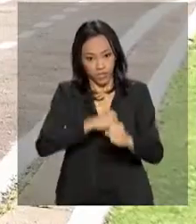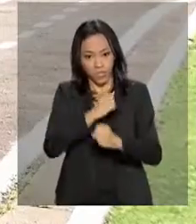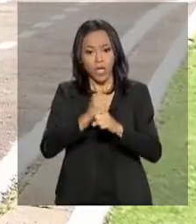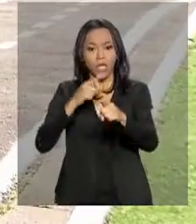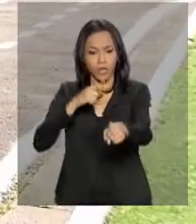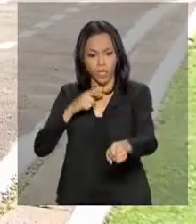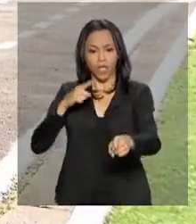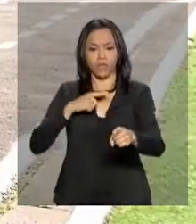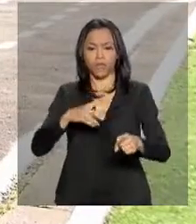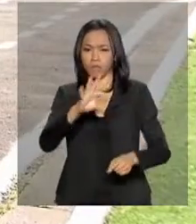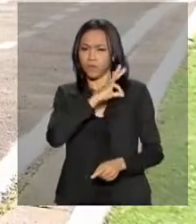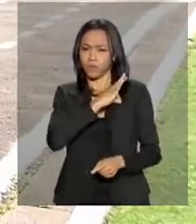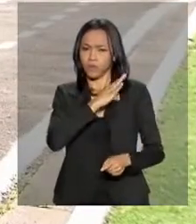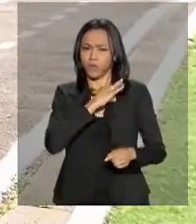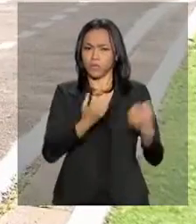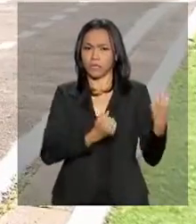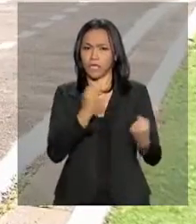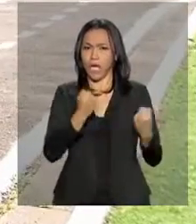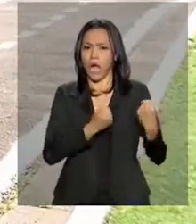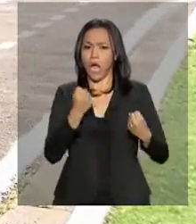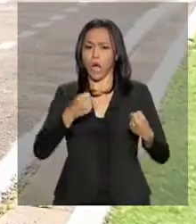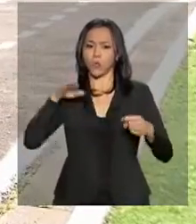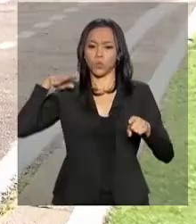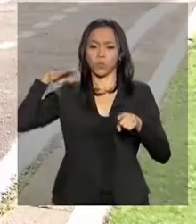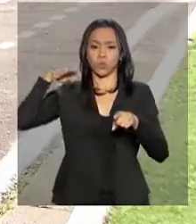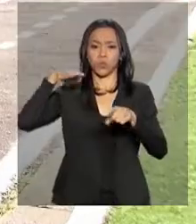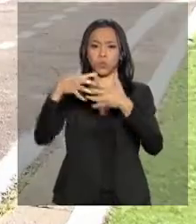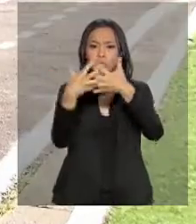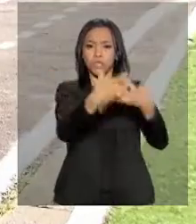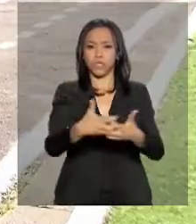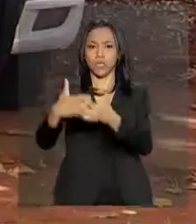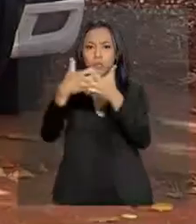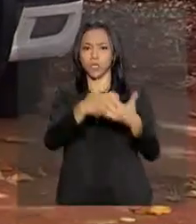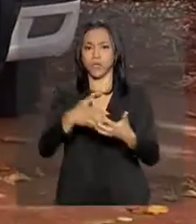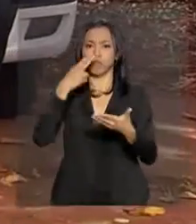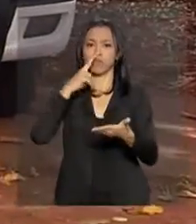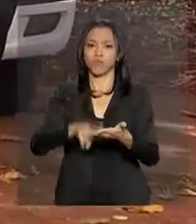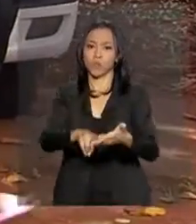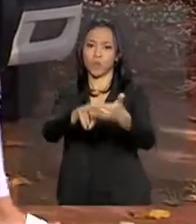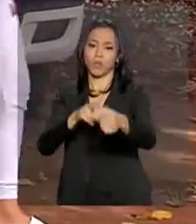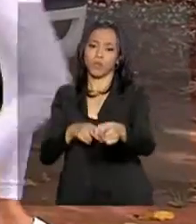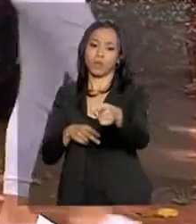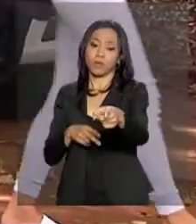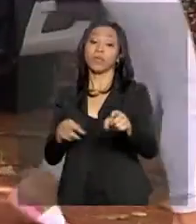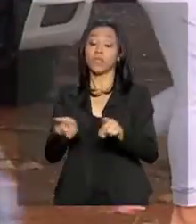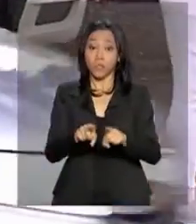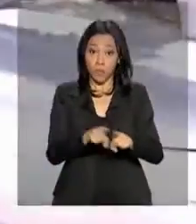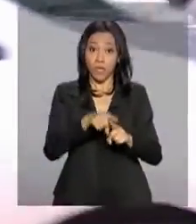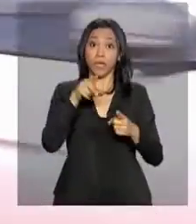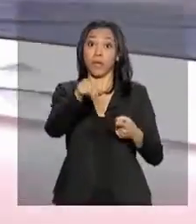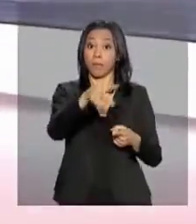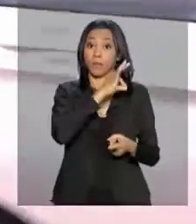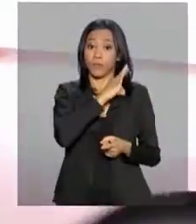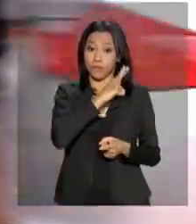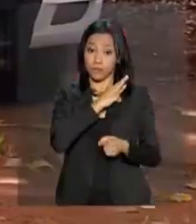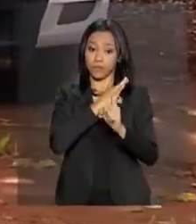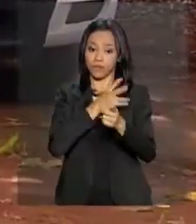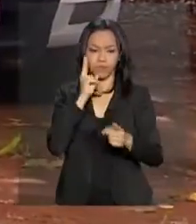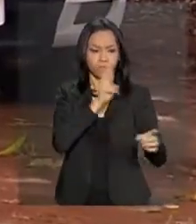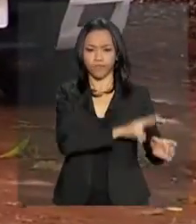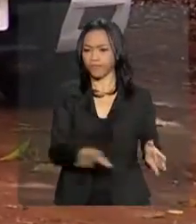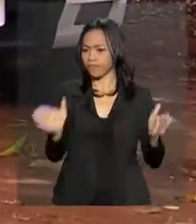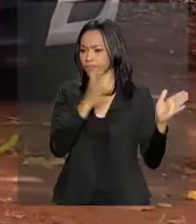carros dos Correios e garantiram a chegada dos malotes aos locais de provas. Viaturas da Polícia Militar acompanhavam o trânsito